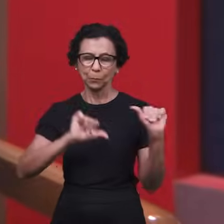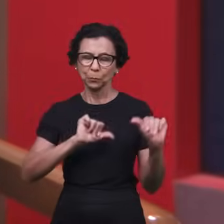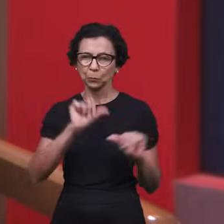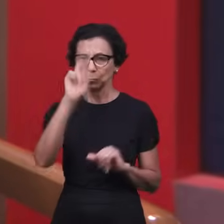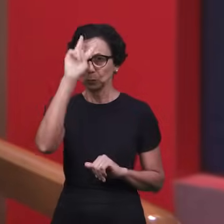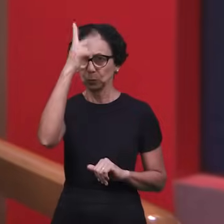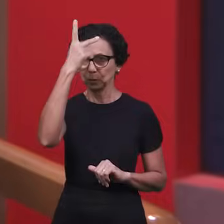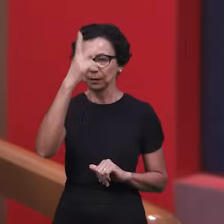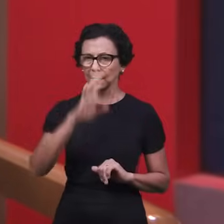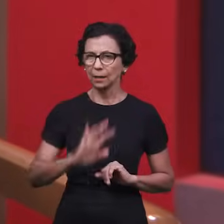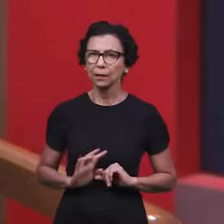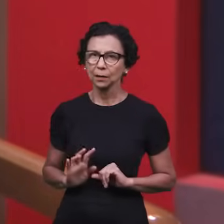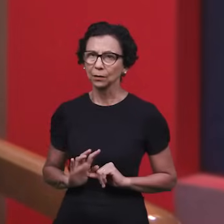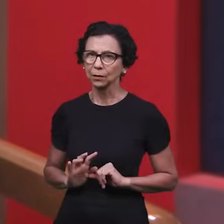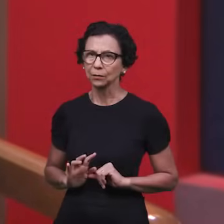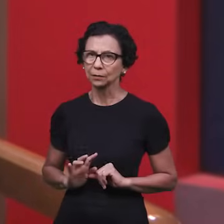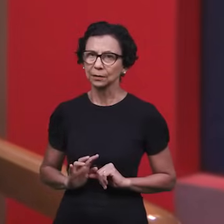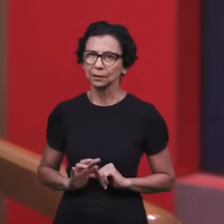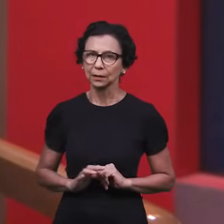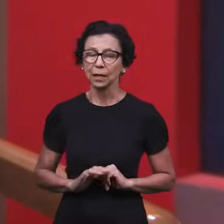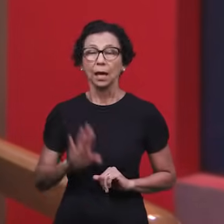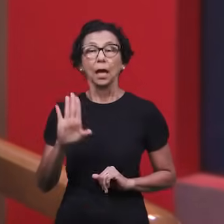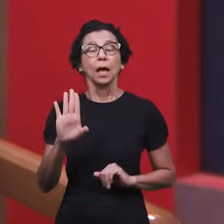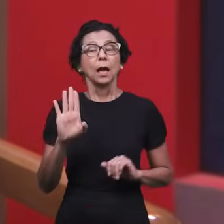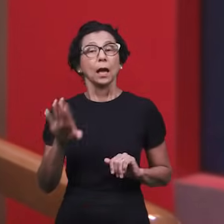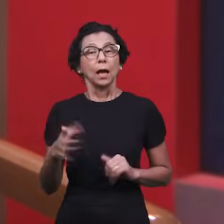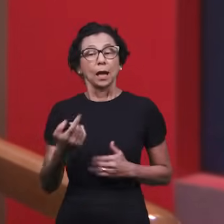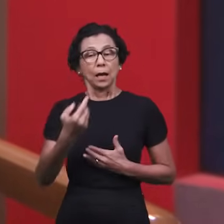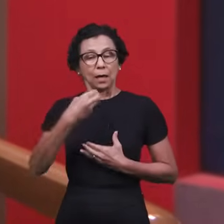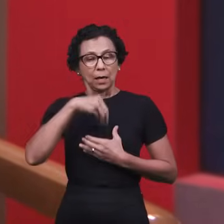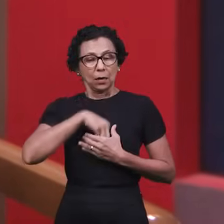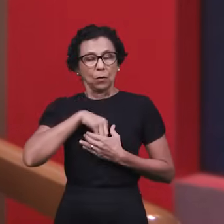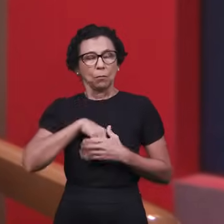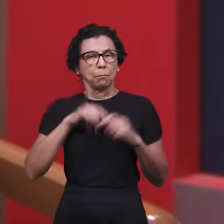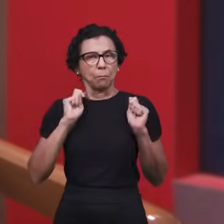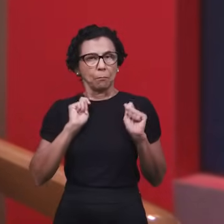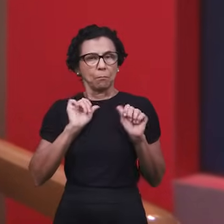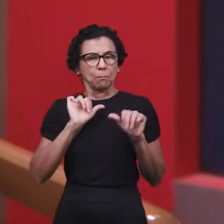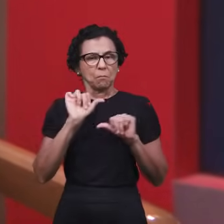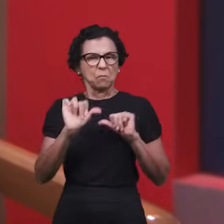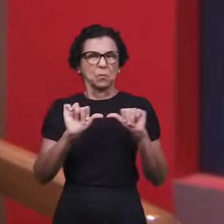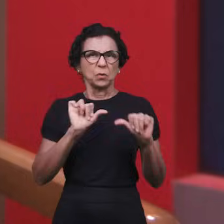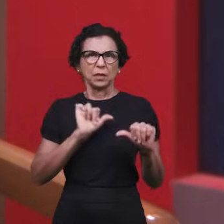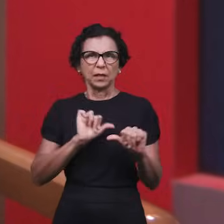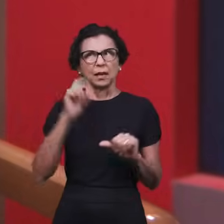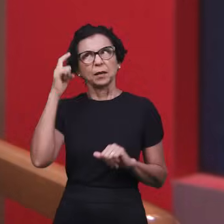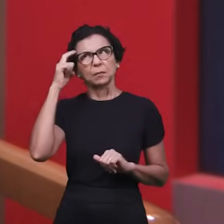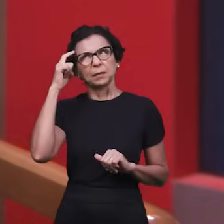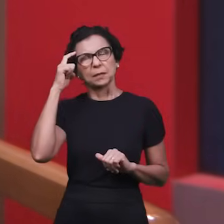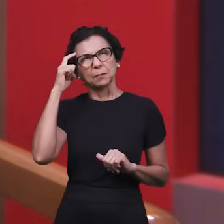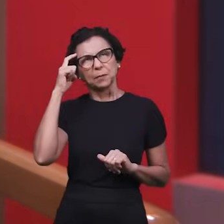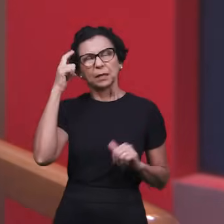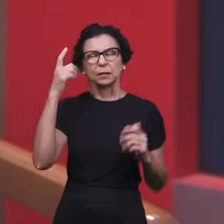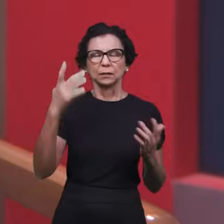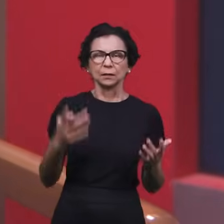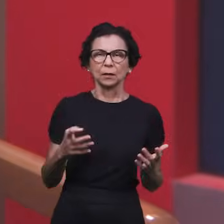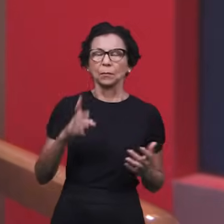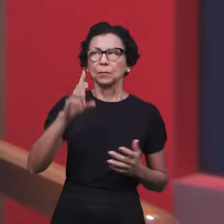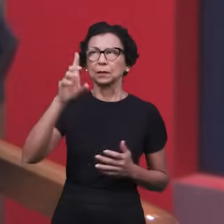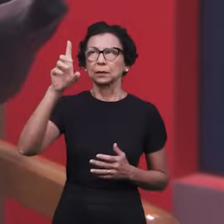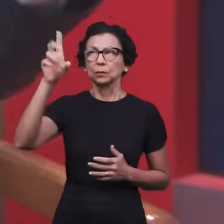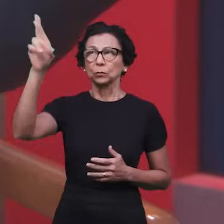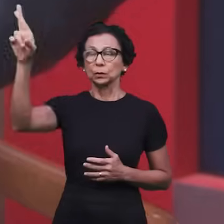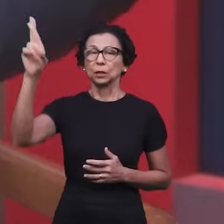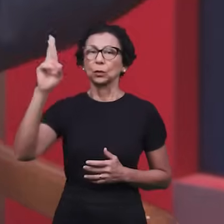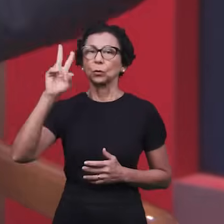As coisas do Espírito Santo são as mesmas. Ao contrário, é cada dia mais intensa a operação do